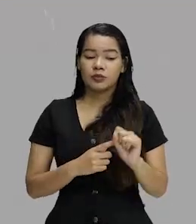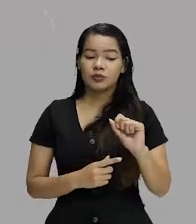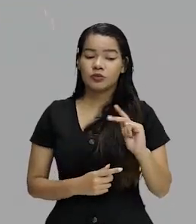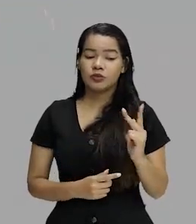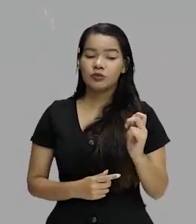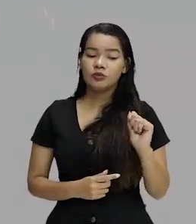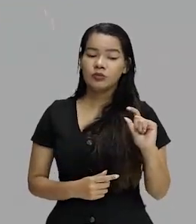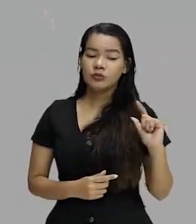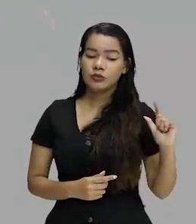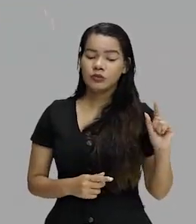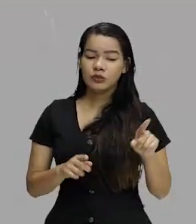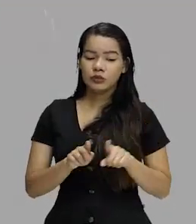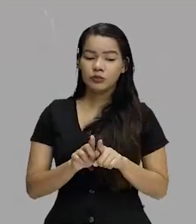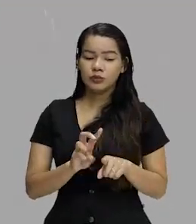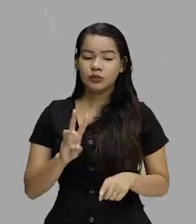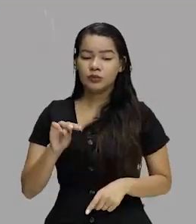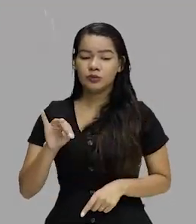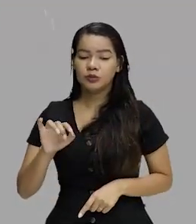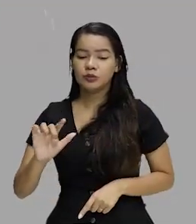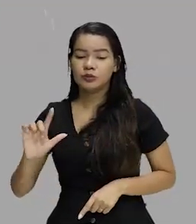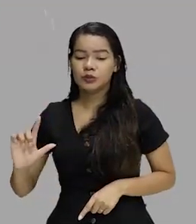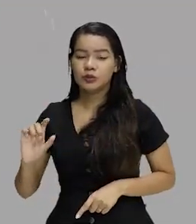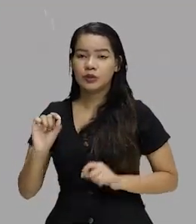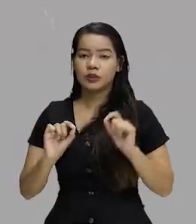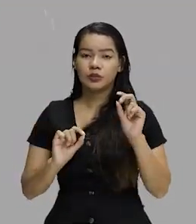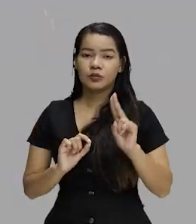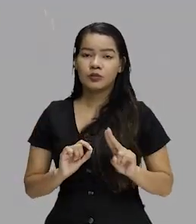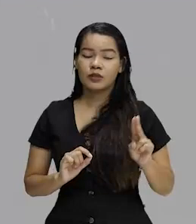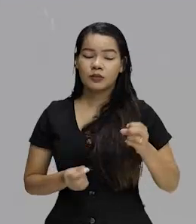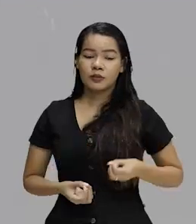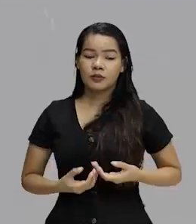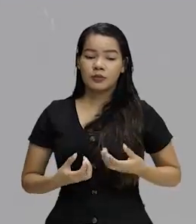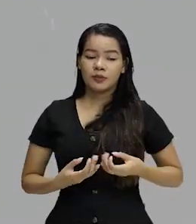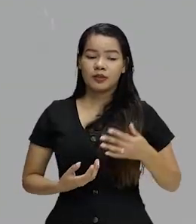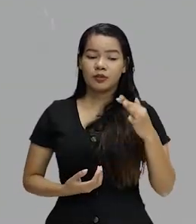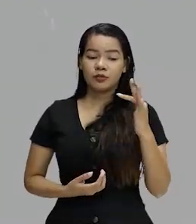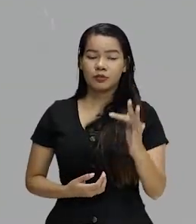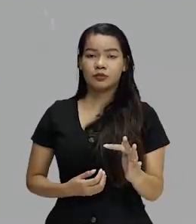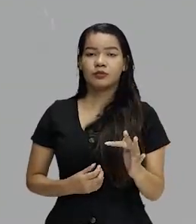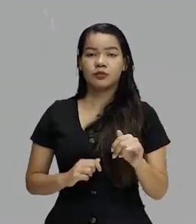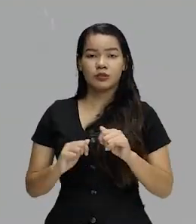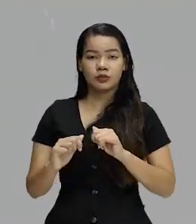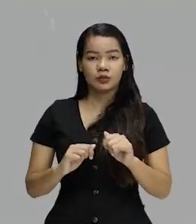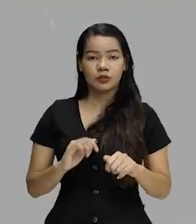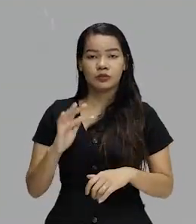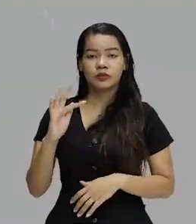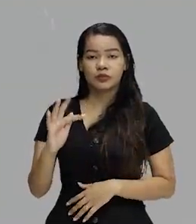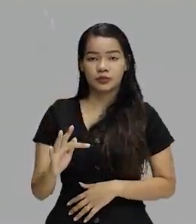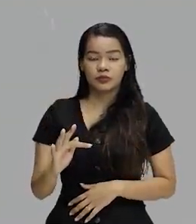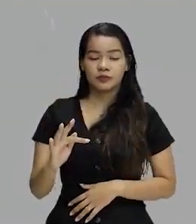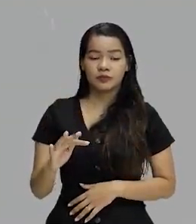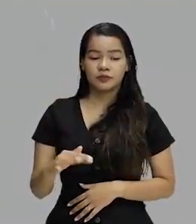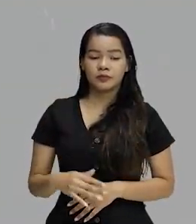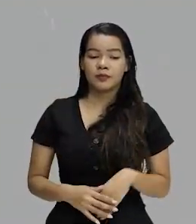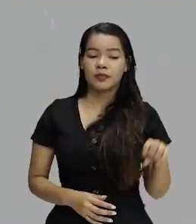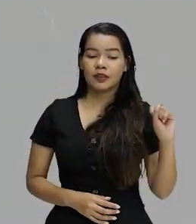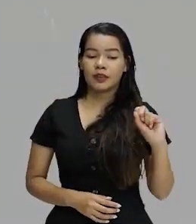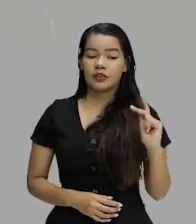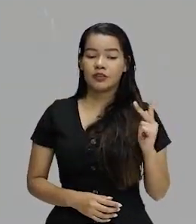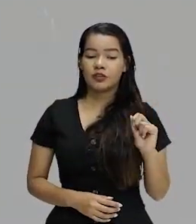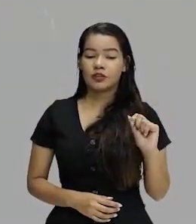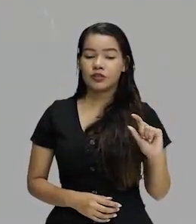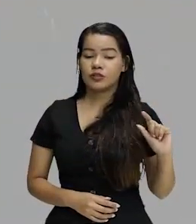o will, que servem para expressar futuro. Ações que ainda vão acontecer. Shall, atenção